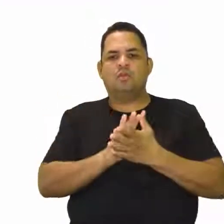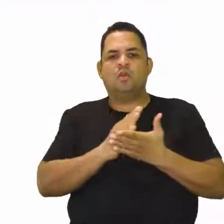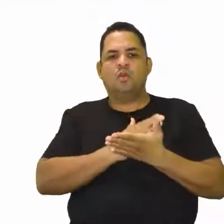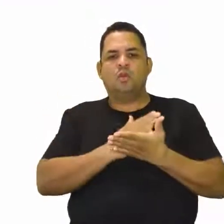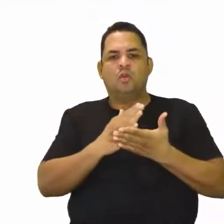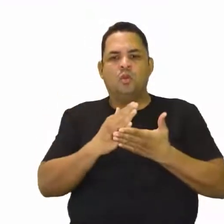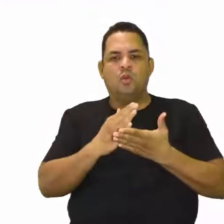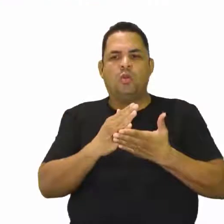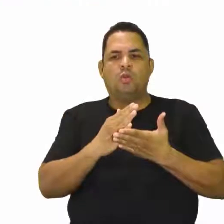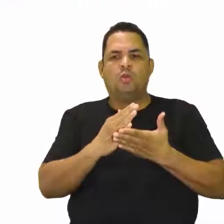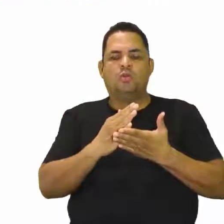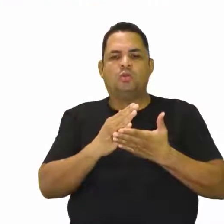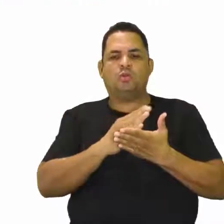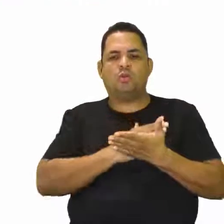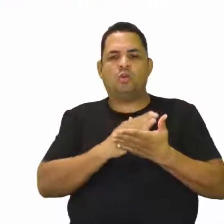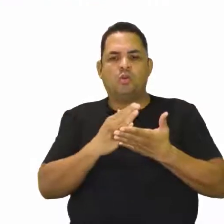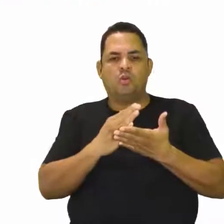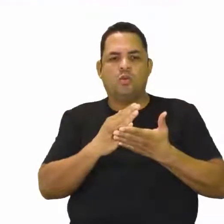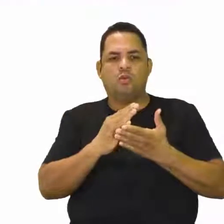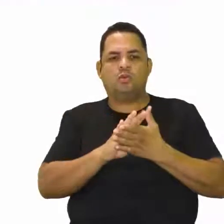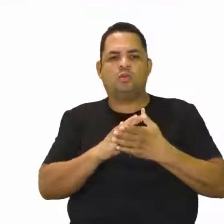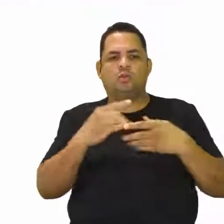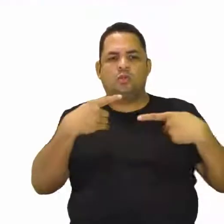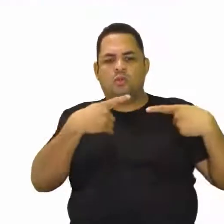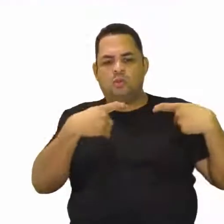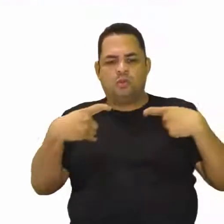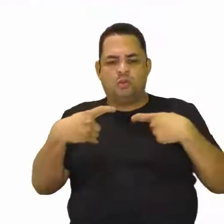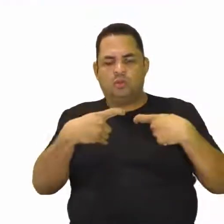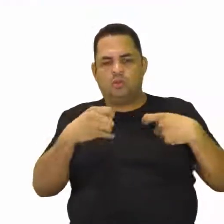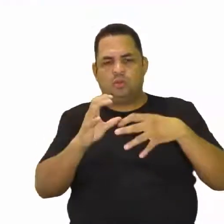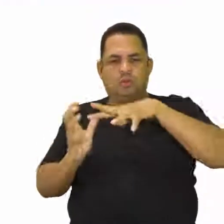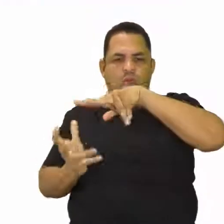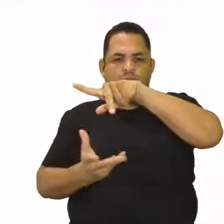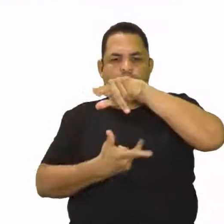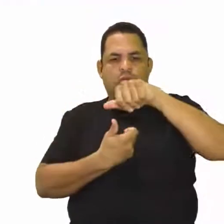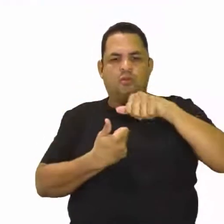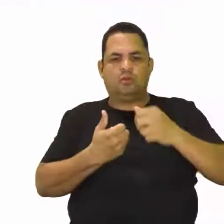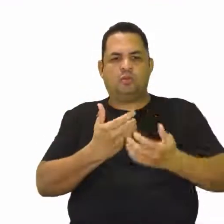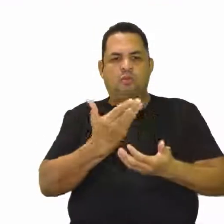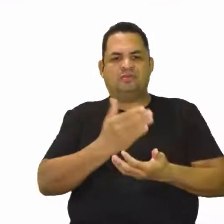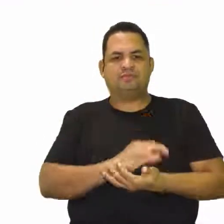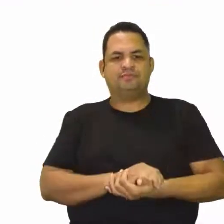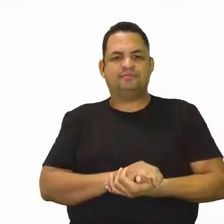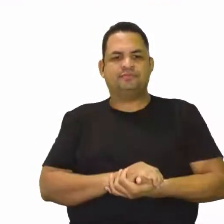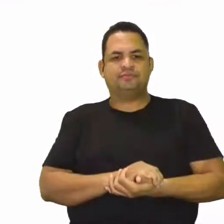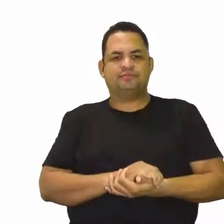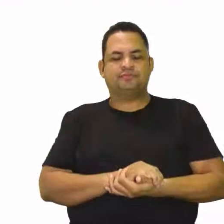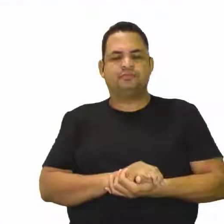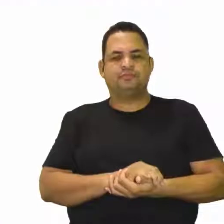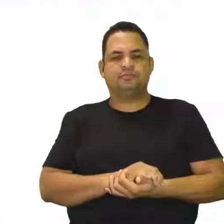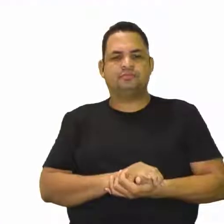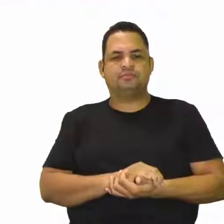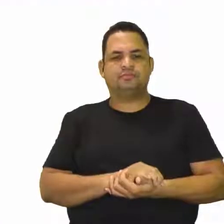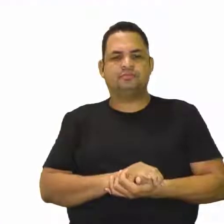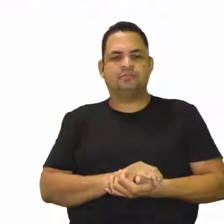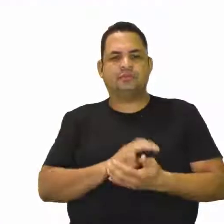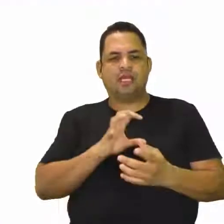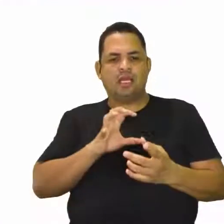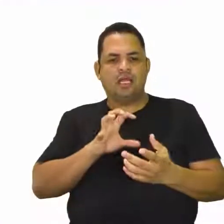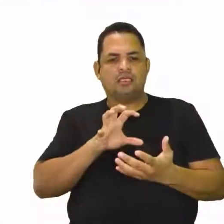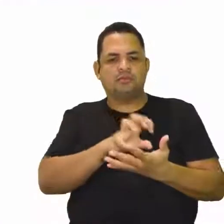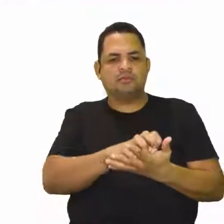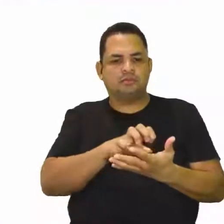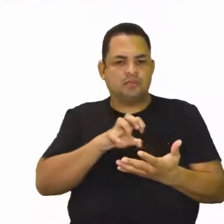Desdobramento foi o início do conflito mundial. Aí ele invade